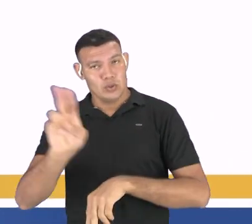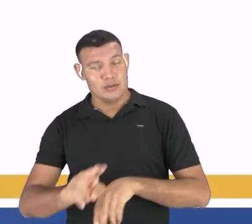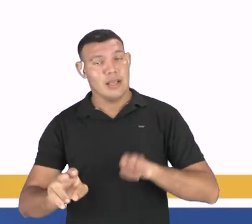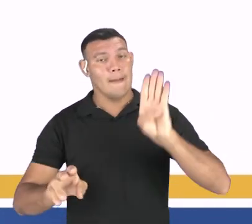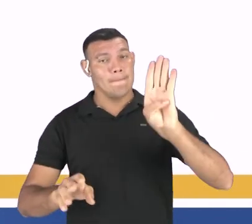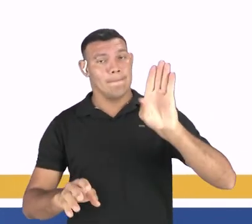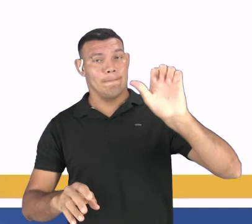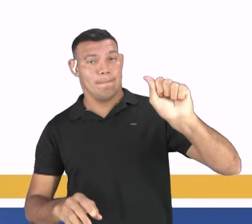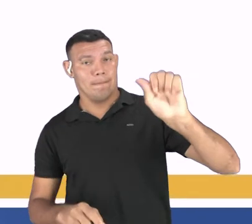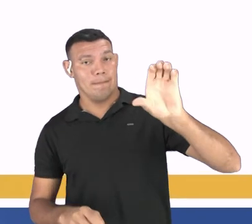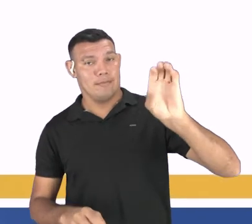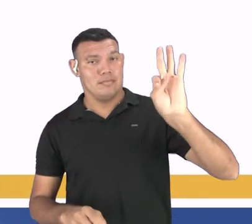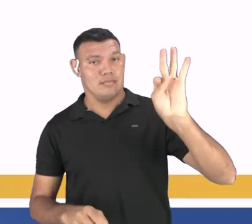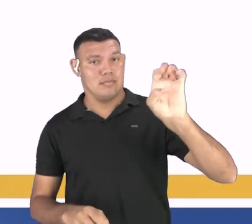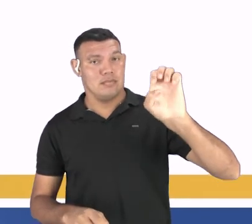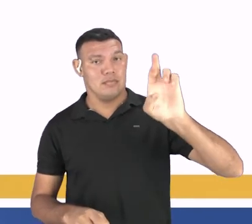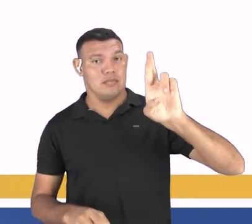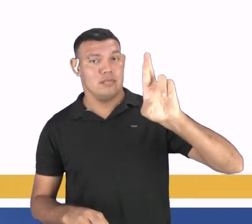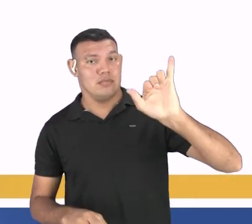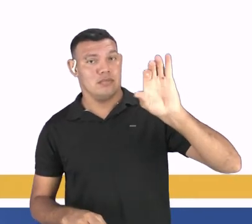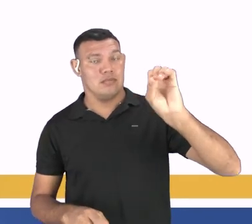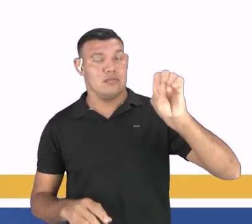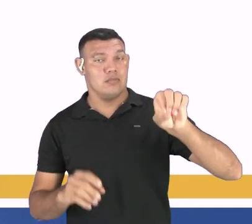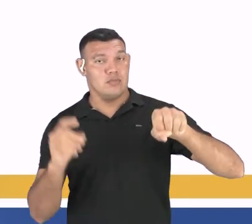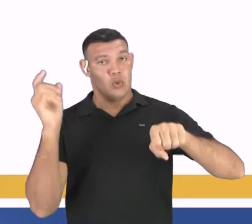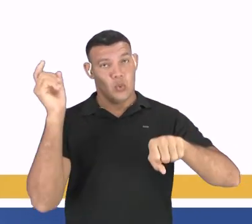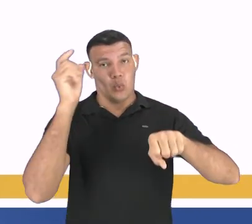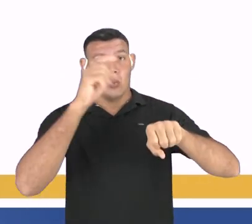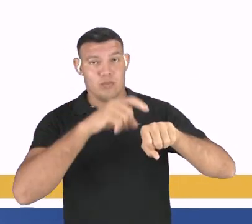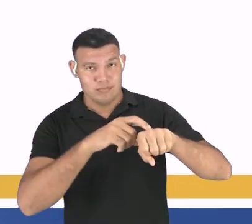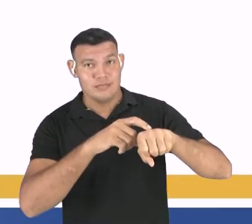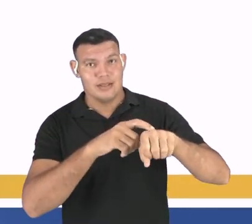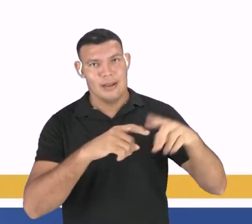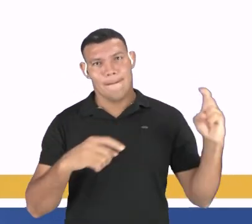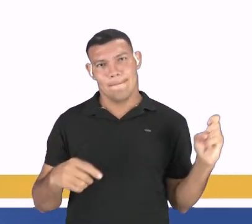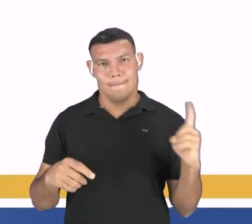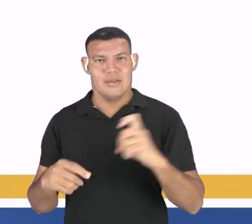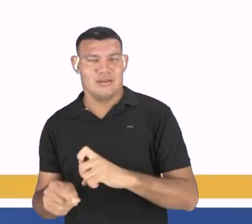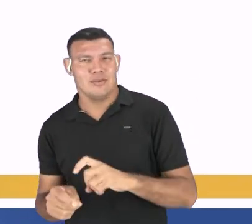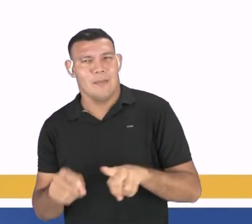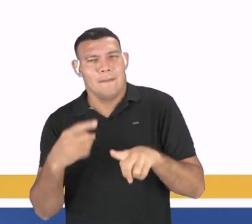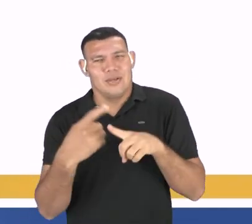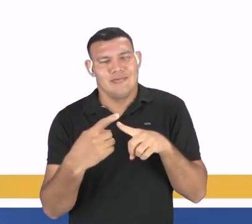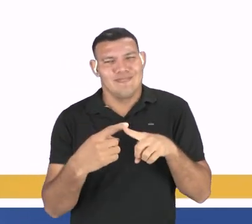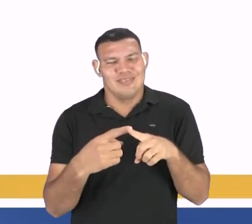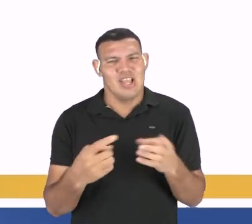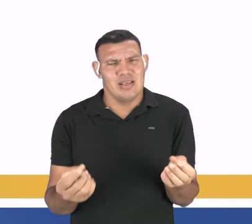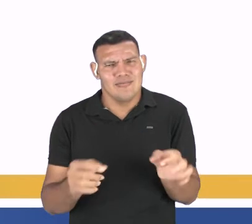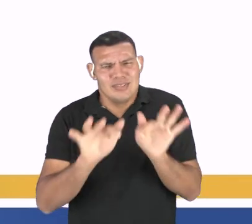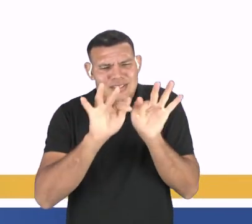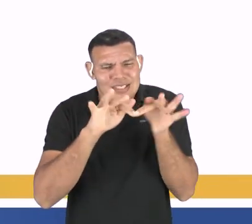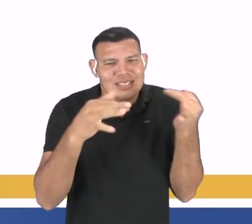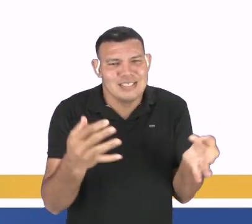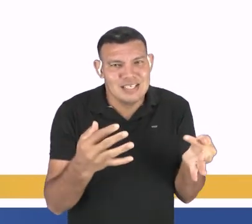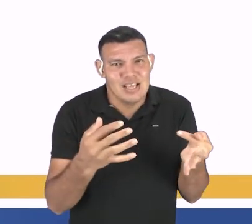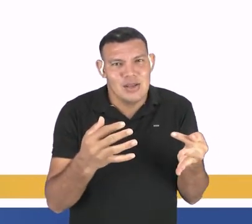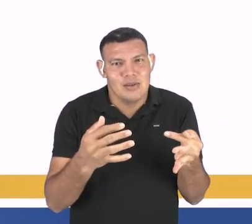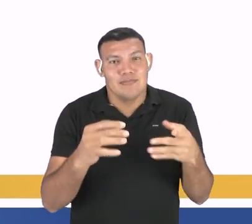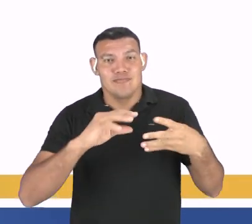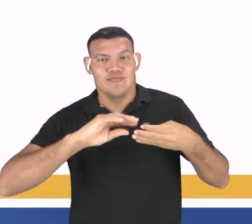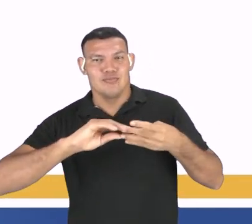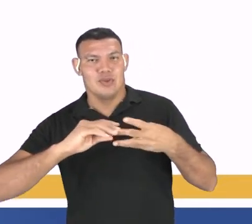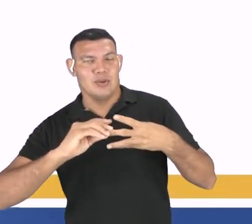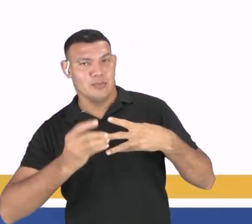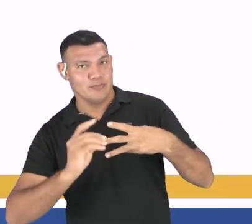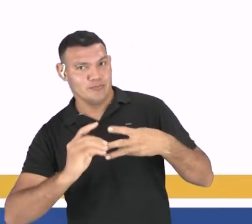excessivamente infectar as bactérias e os vagas em uma estrutura muito simples consistindo de uma molécula de DNA de